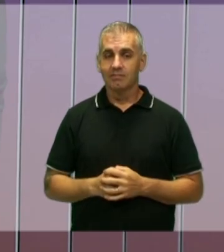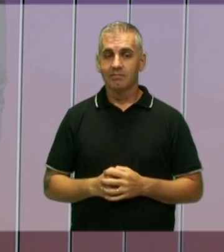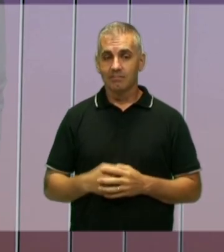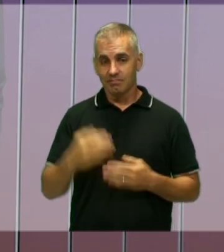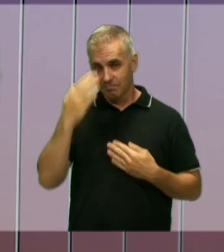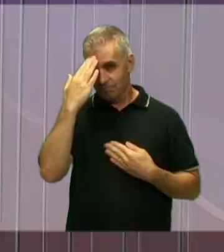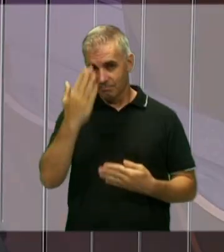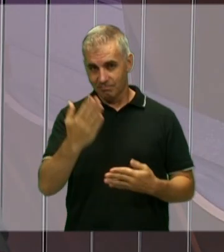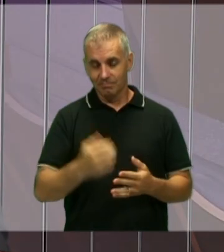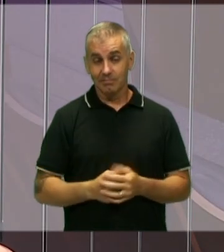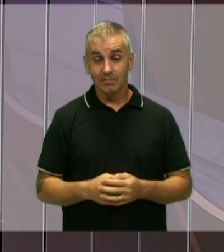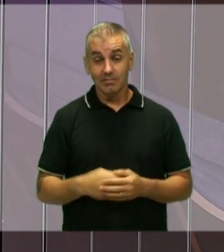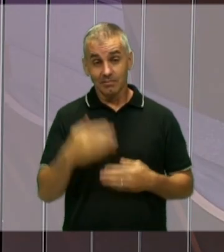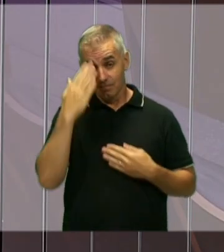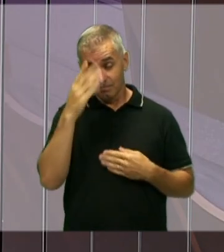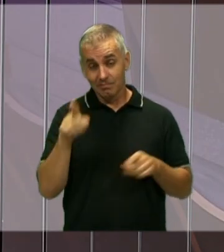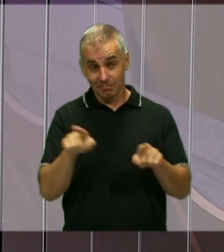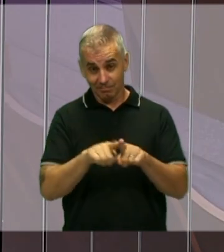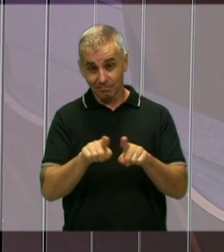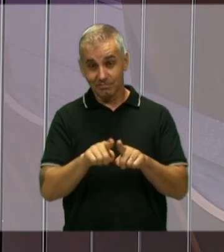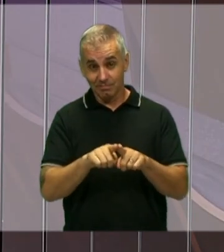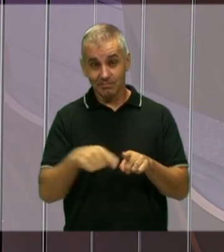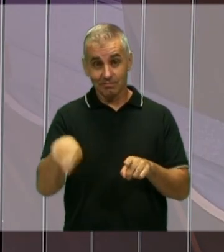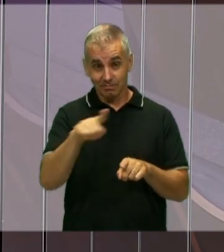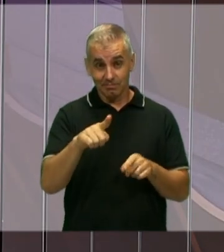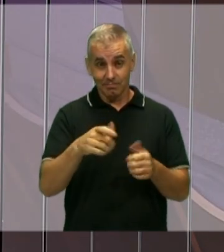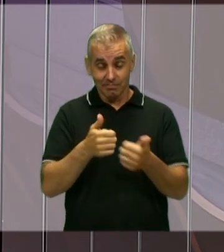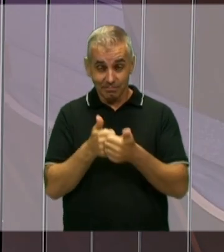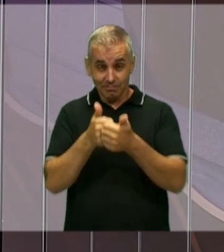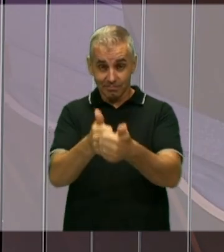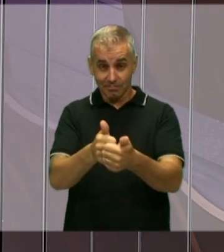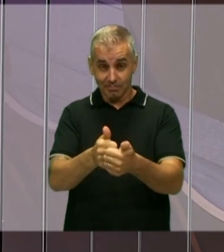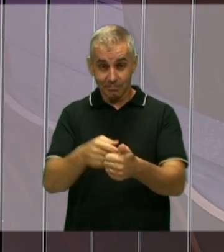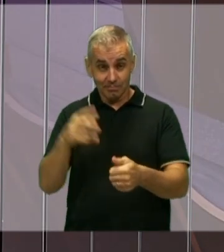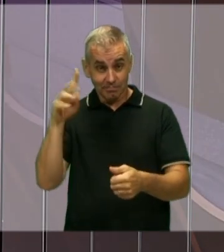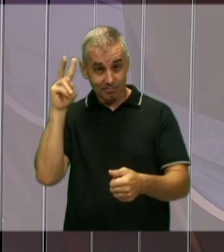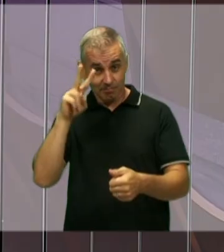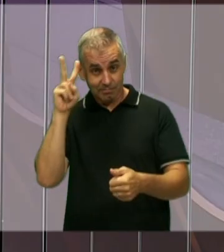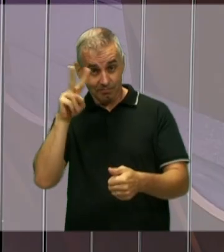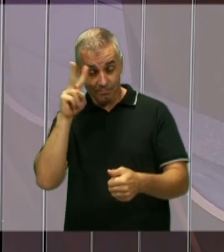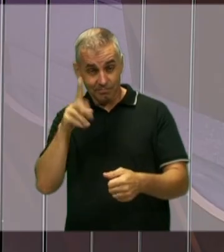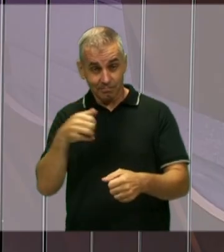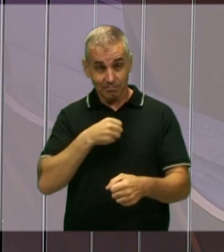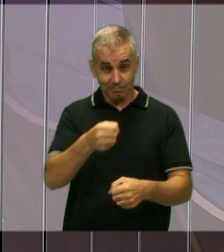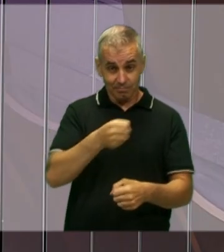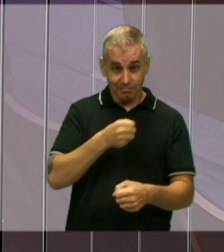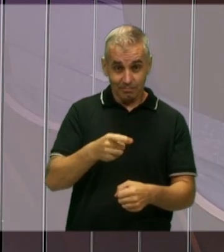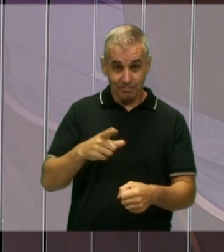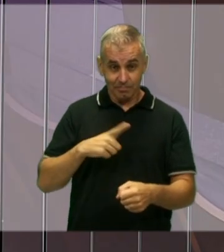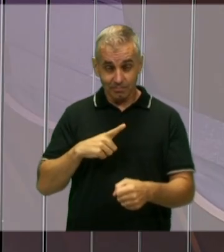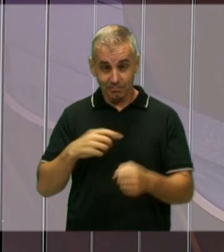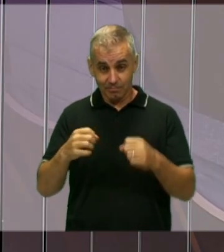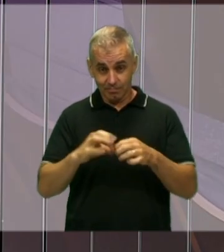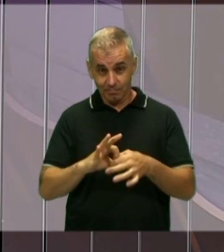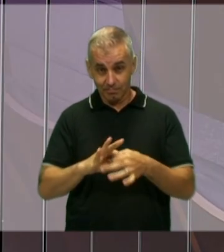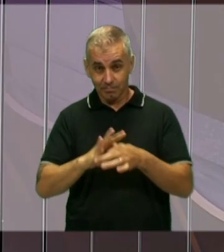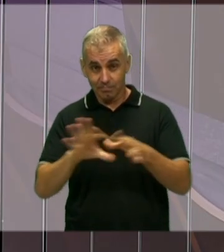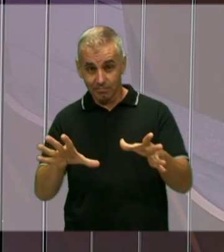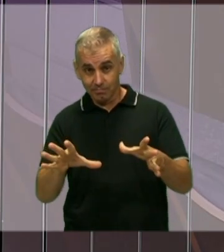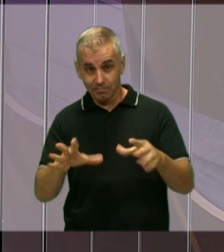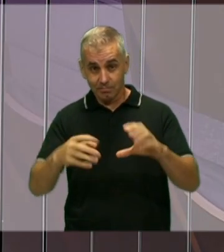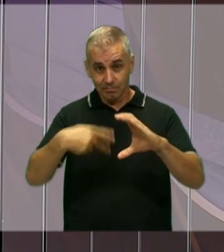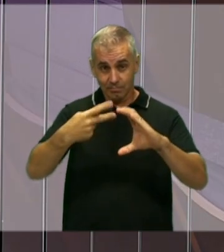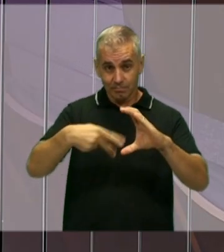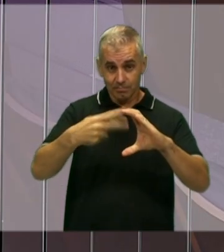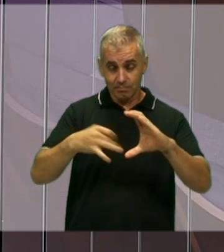Obrigado, pessoal. E obrigado a você também que nos acompanhou. Lembrando que esta e outras entrevistas estão disponíveis no canal da